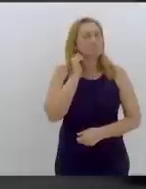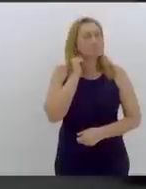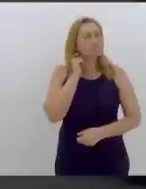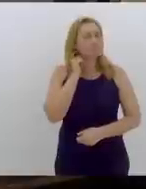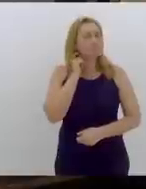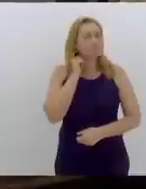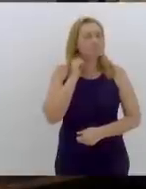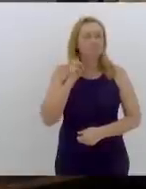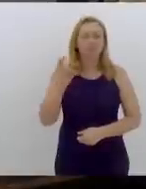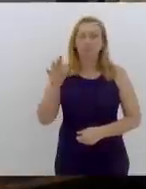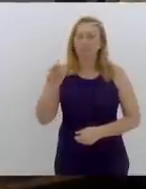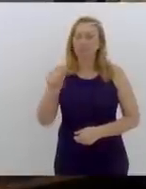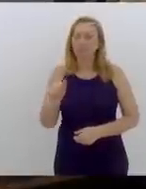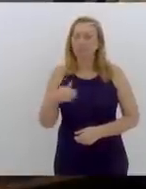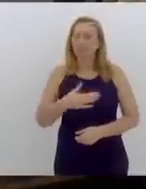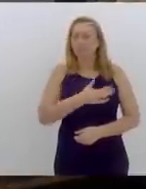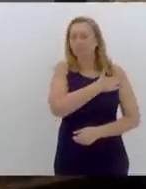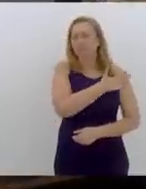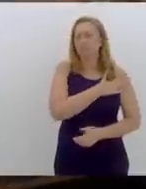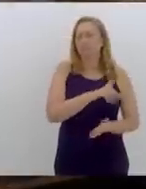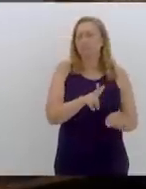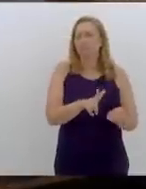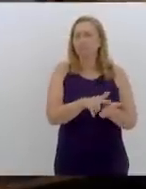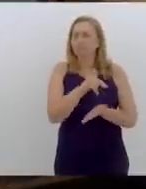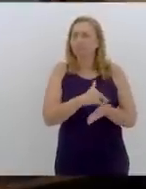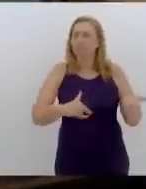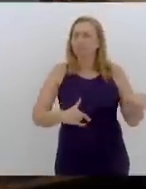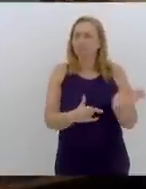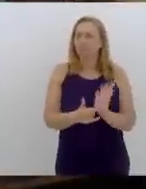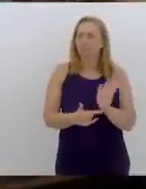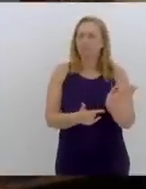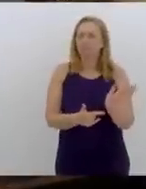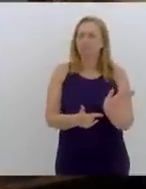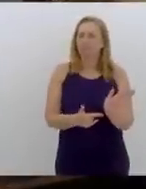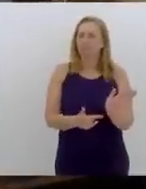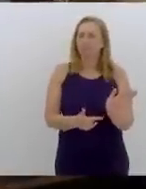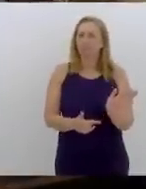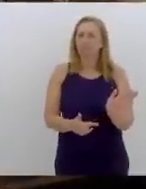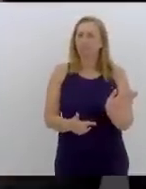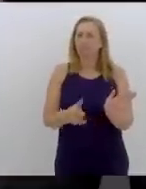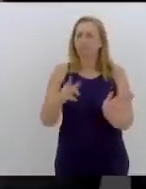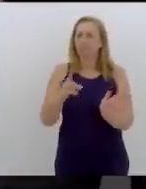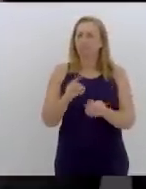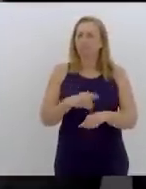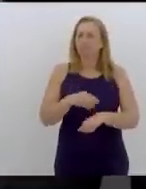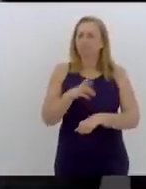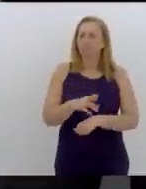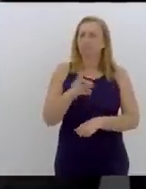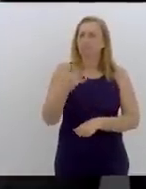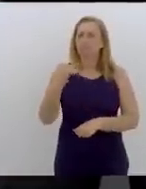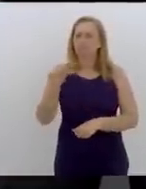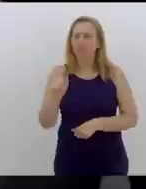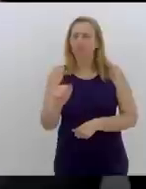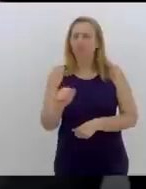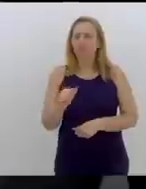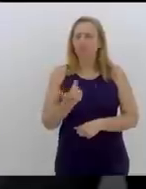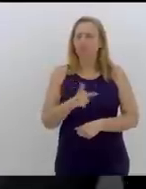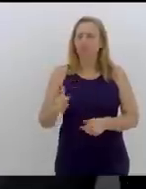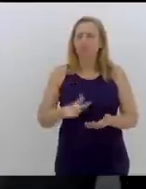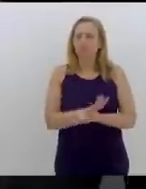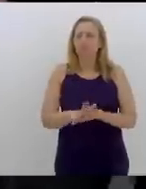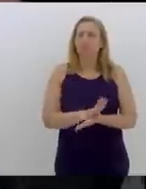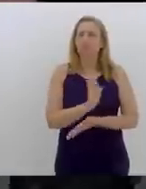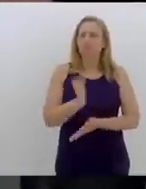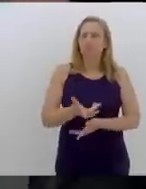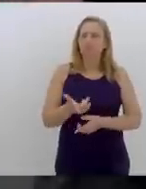auditoria militar tá aqui com as documentações arquivadas Doutora Cláudia disse que não existe nada que eu já era eu era para estar